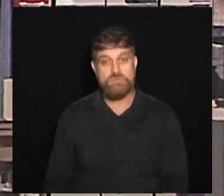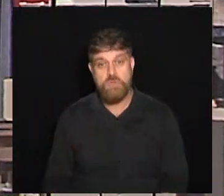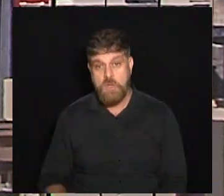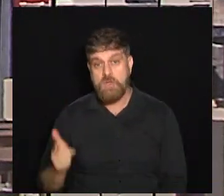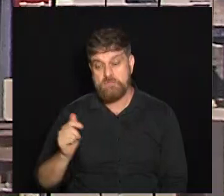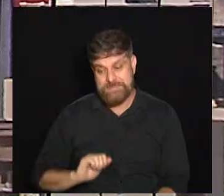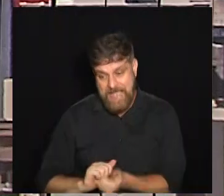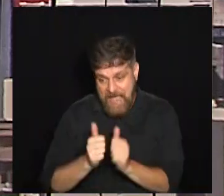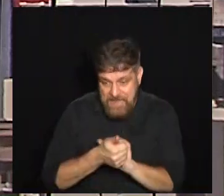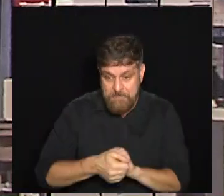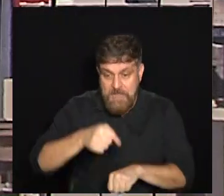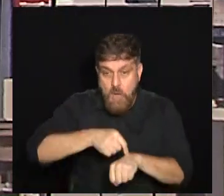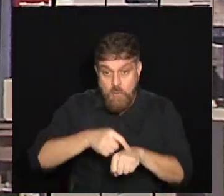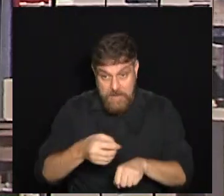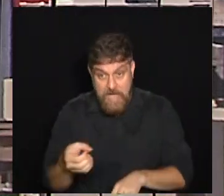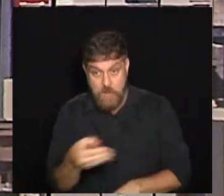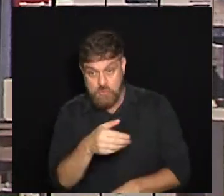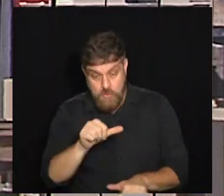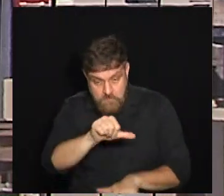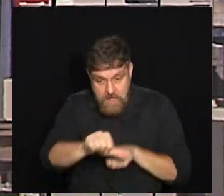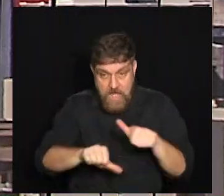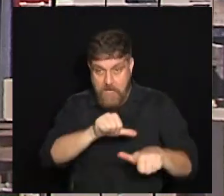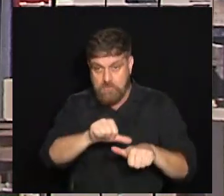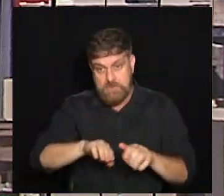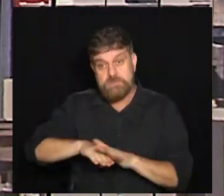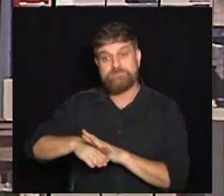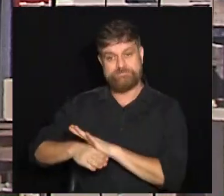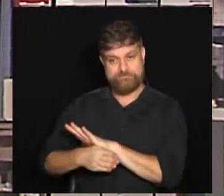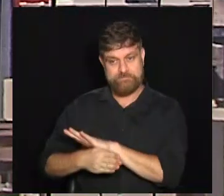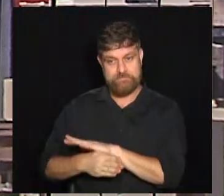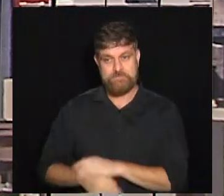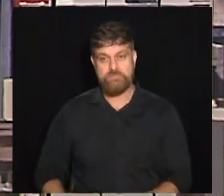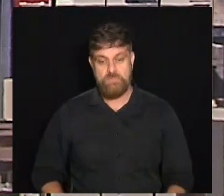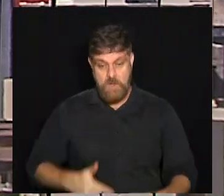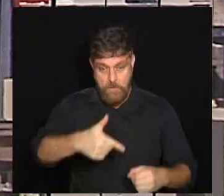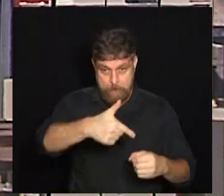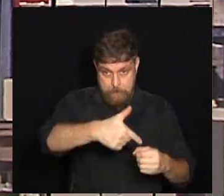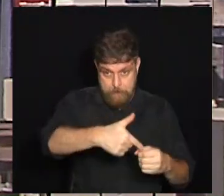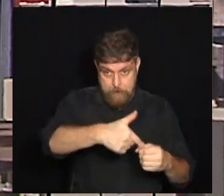se adaptar aos novos horários, às mudanças de hábitos, postos de